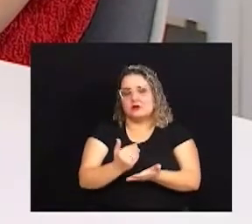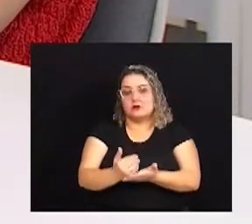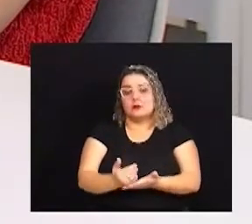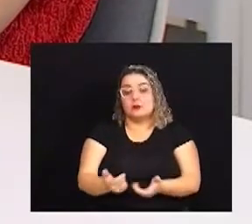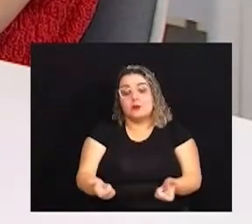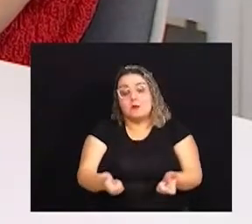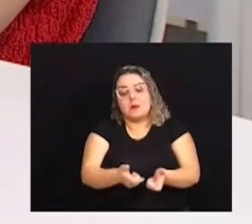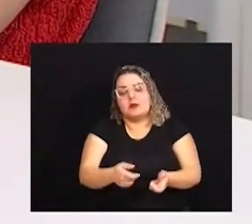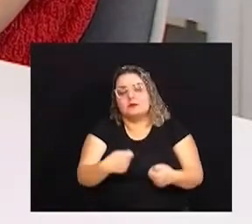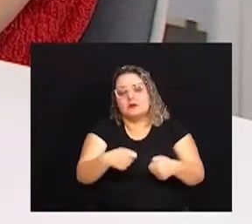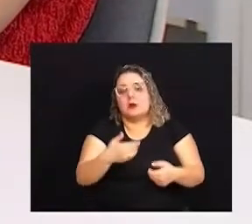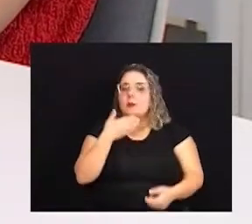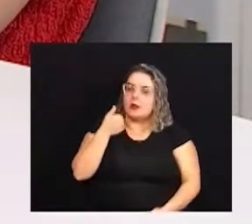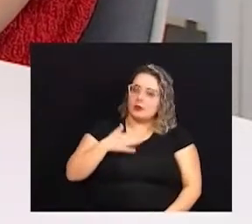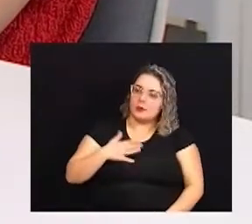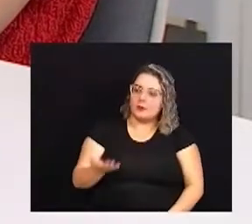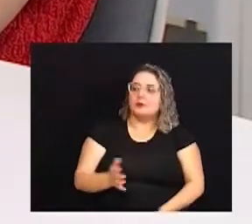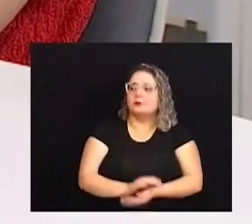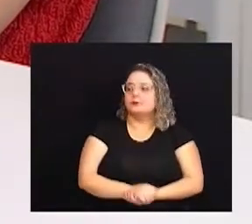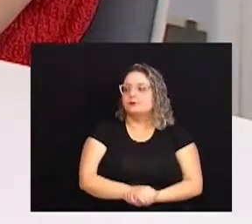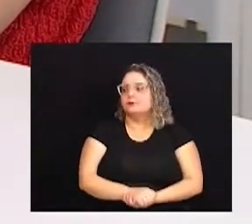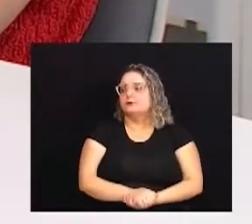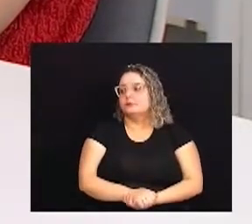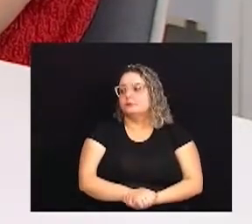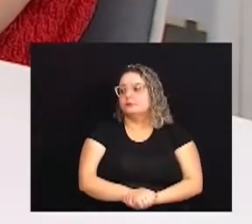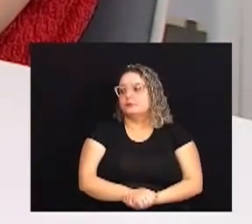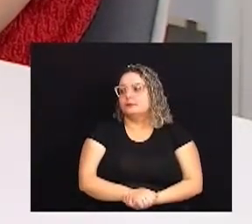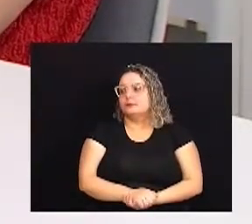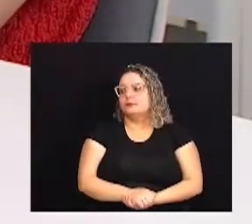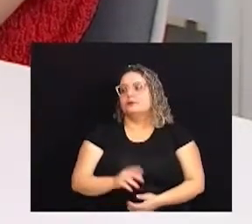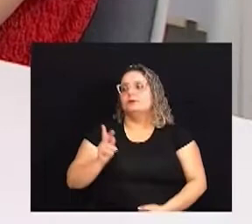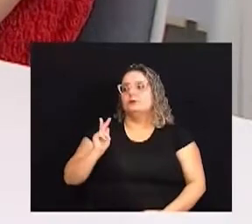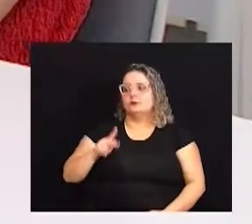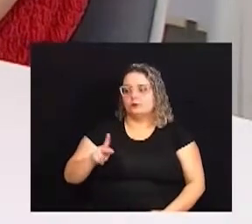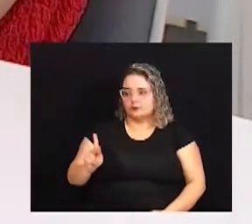empréstimo, então quanto menos eu precisar, melhor para mim.